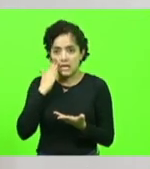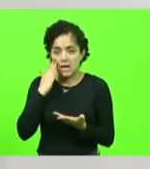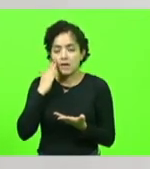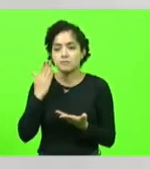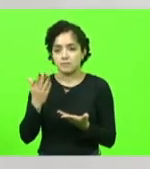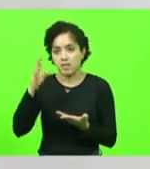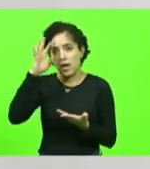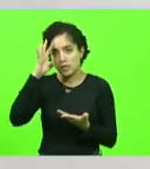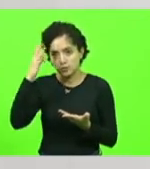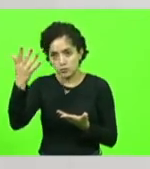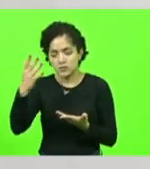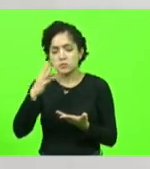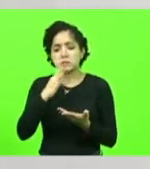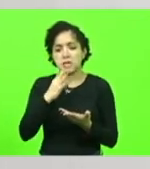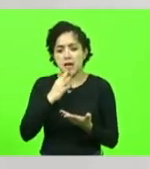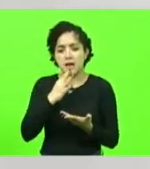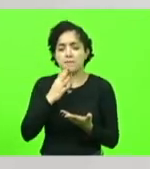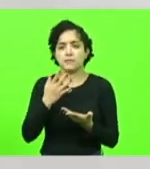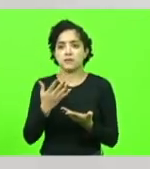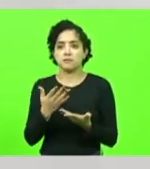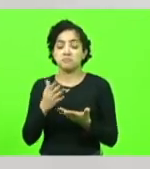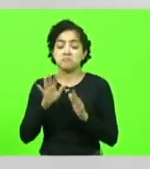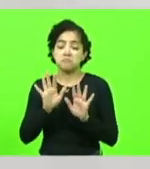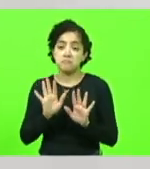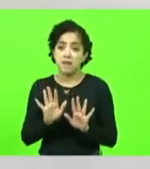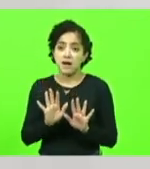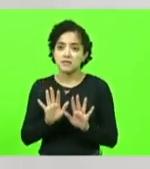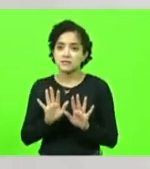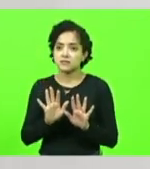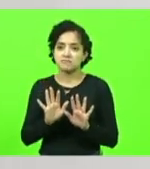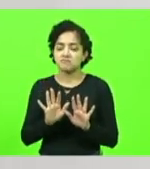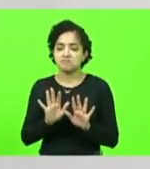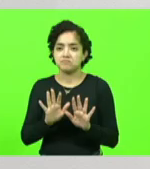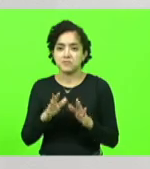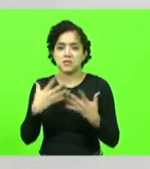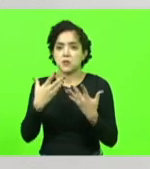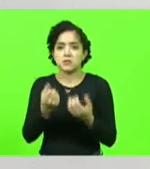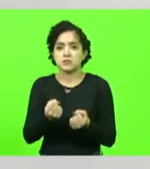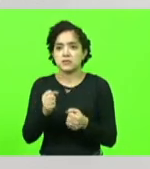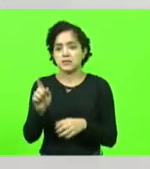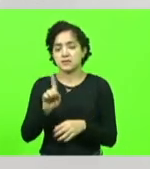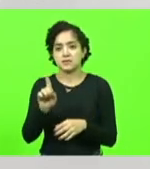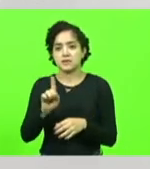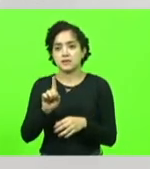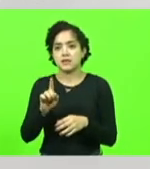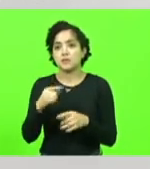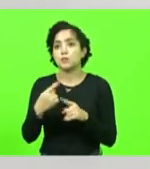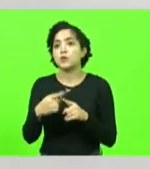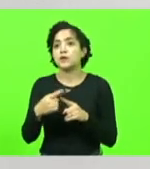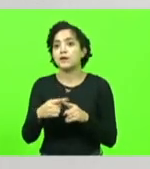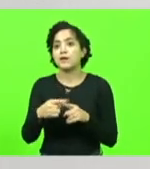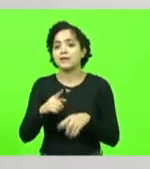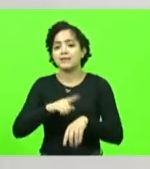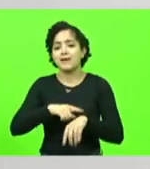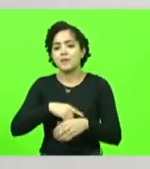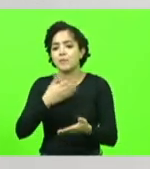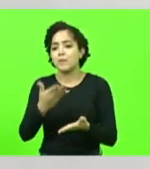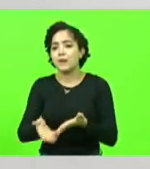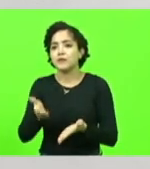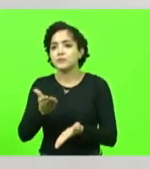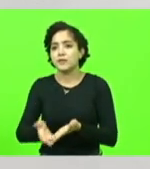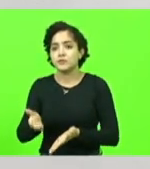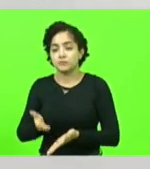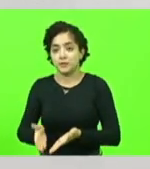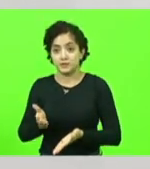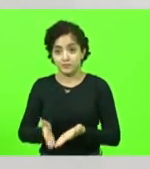soluções são conhecidas e nós simplesmente não adotamos as soluções, porque estamos perdendo tempo com aquilo que não importa, ao invés